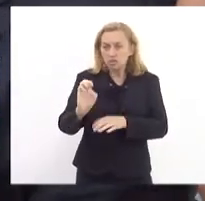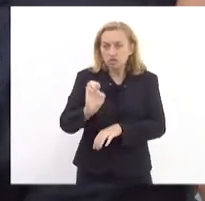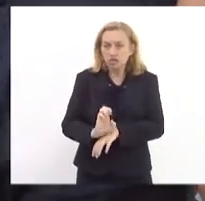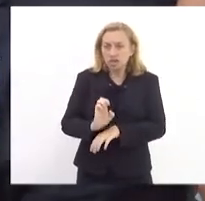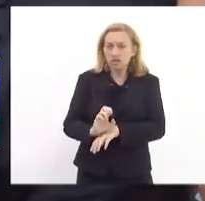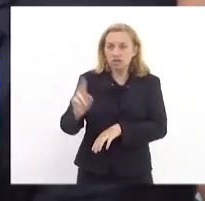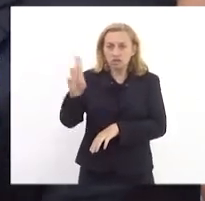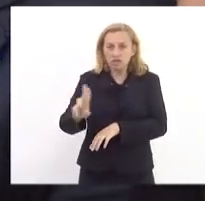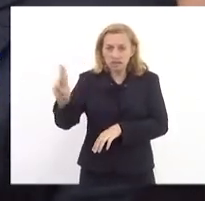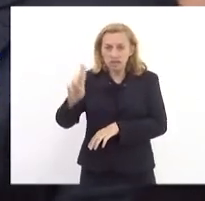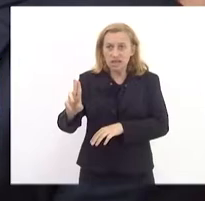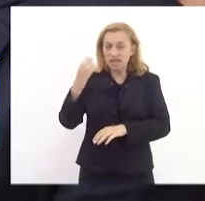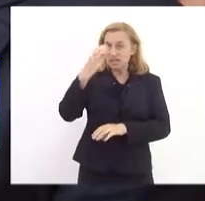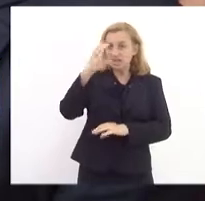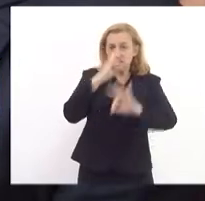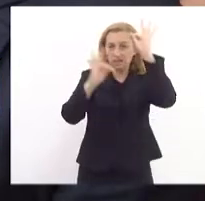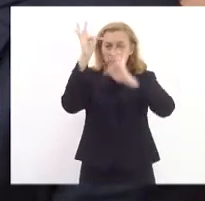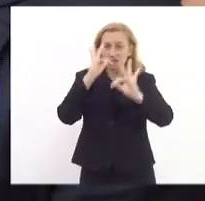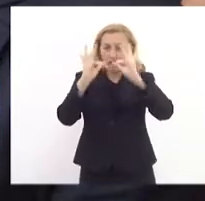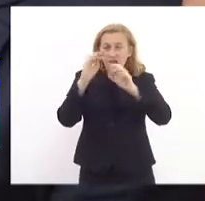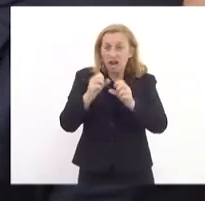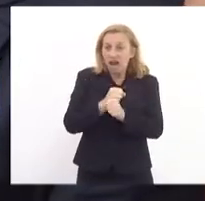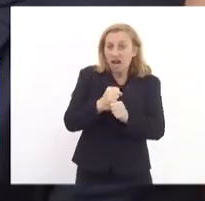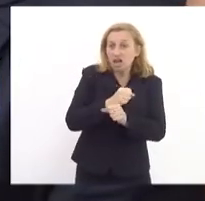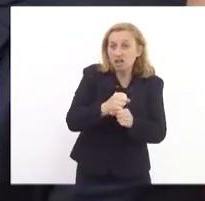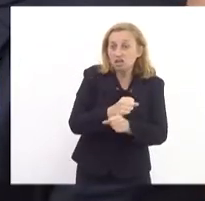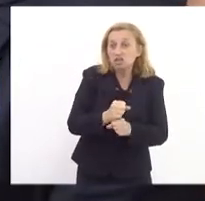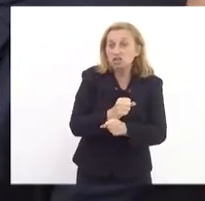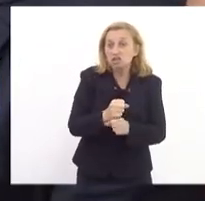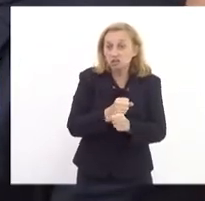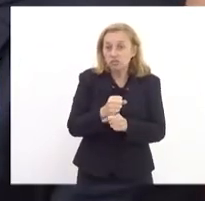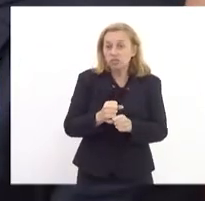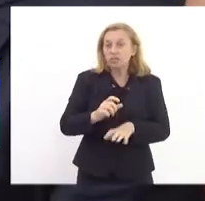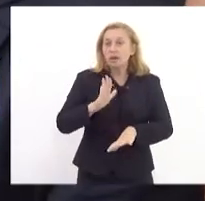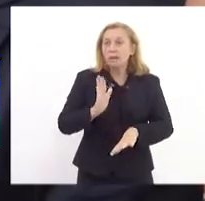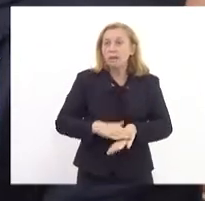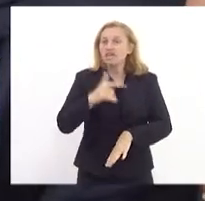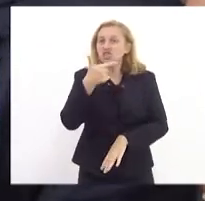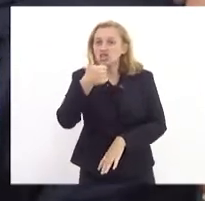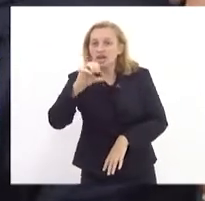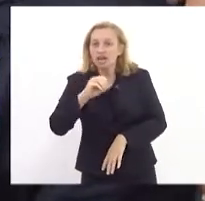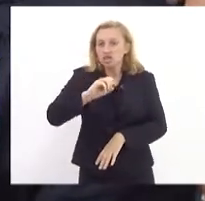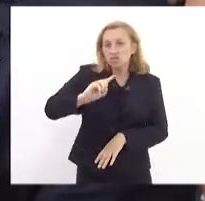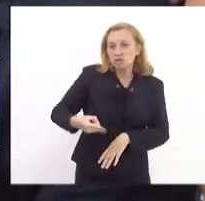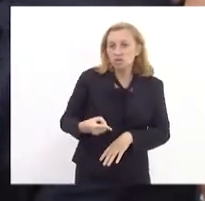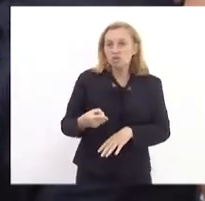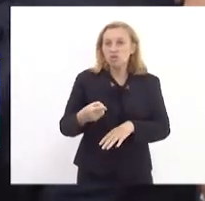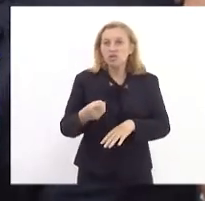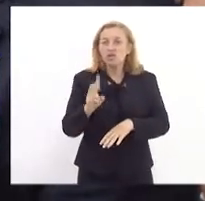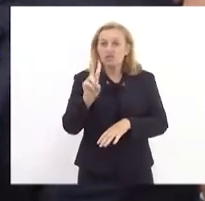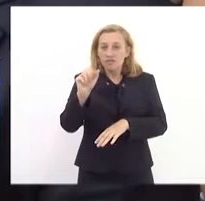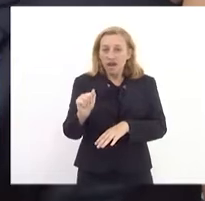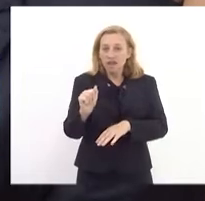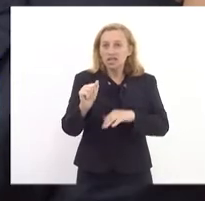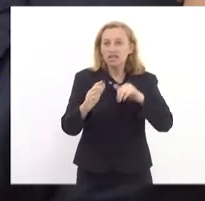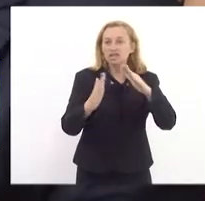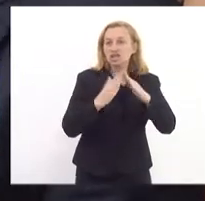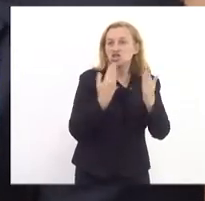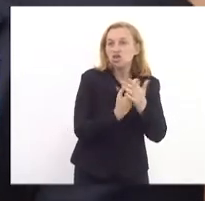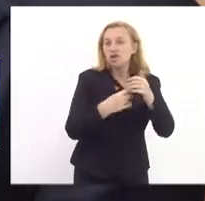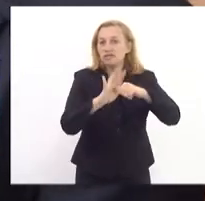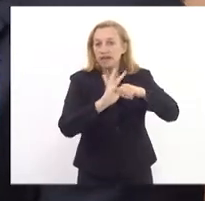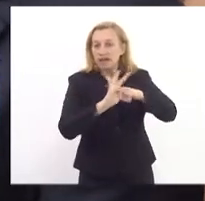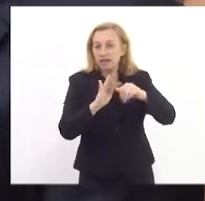das universidades. Em mais de 3 décadas. Fora isso, mais de 10 mil vagas de FAETEC aberta. A gente está olhando o